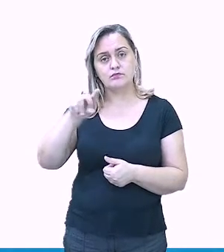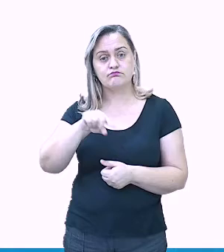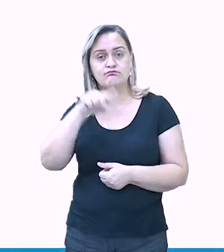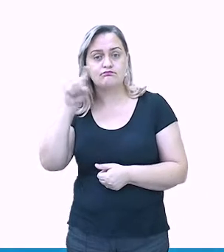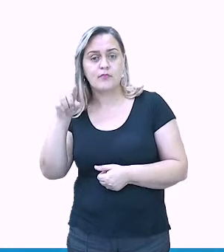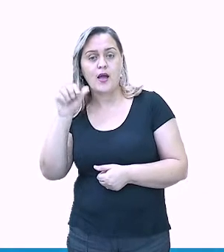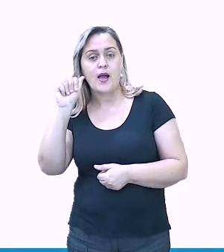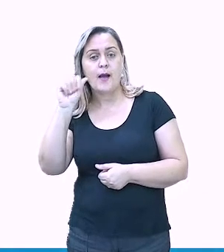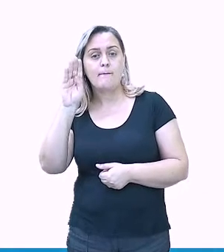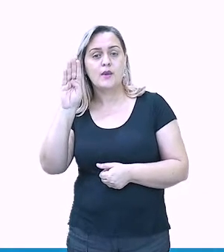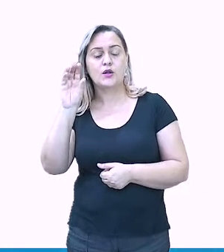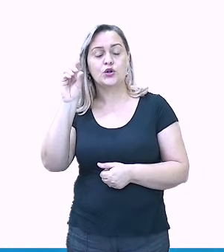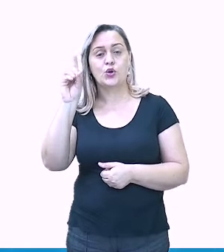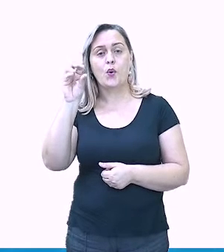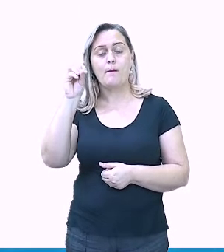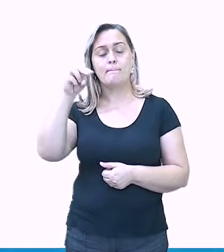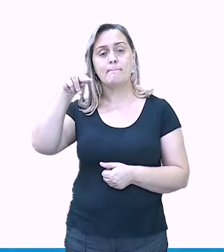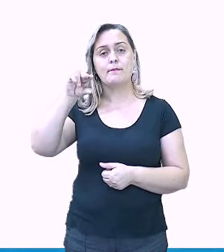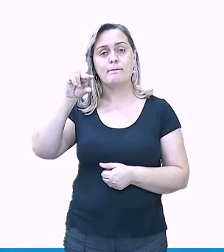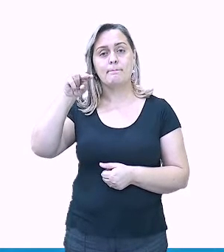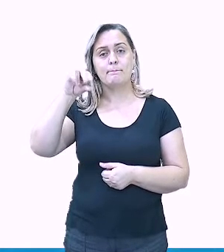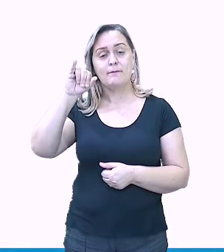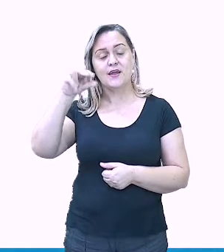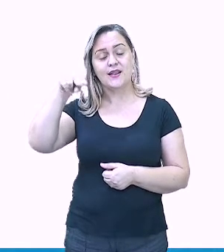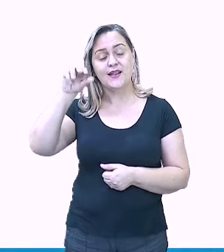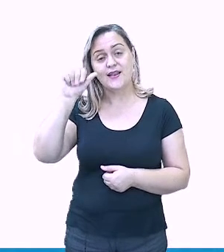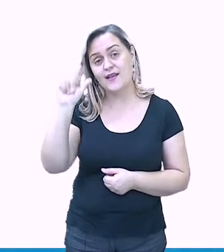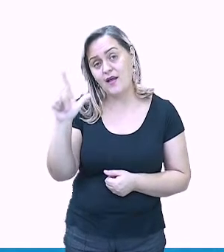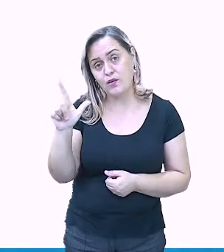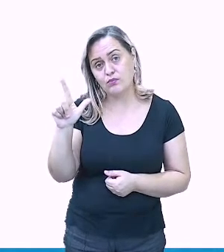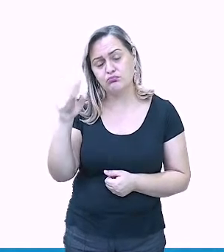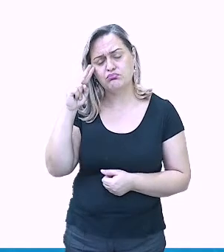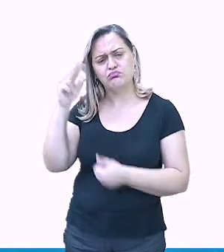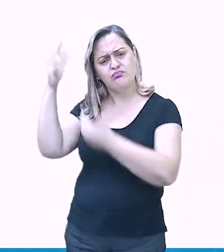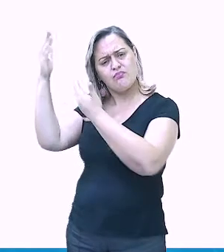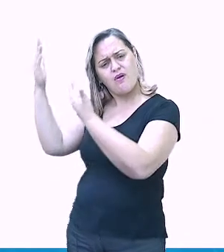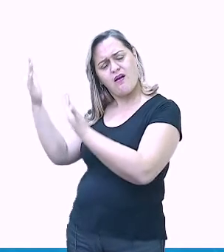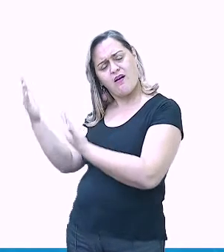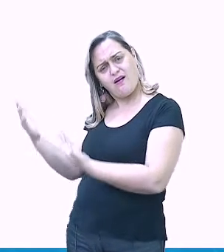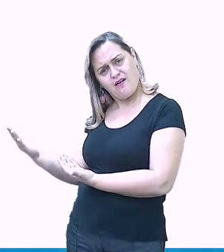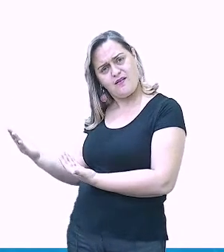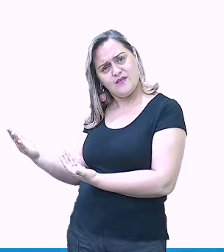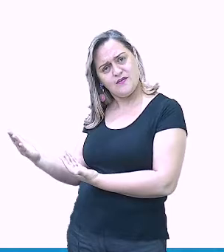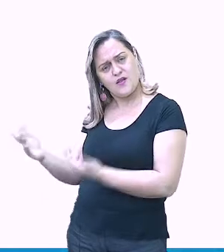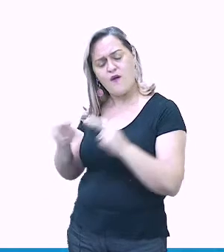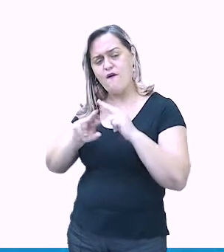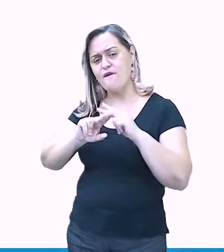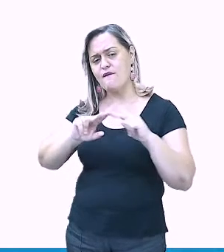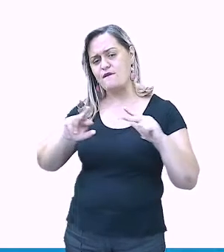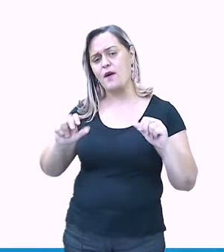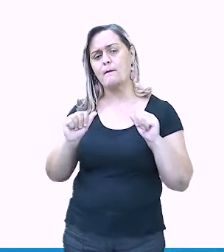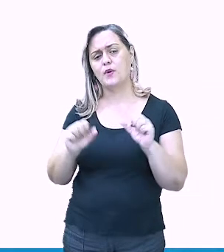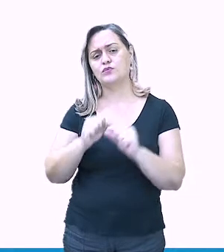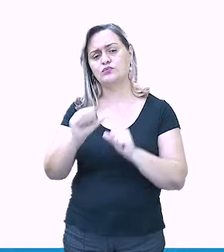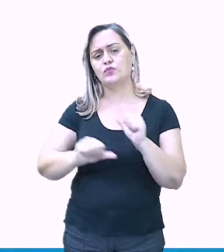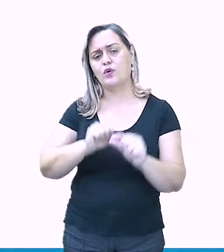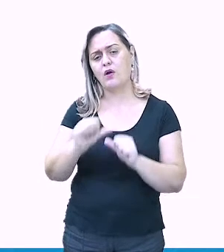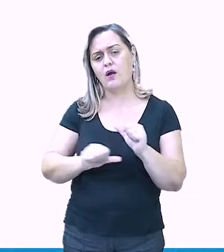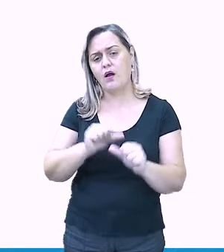pluvial ou chuvoso. De águia, aquilino. De aluno, discente. De